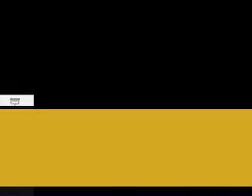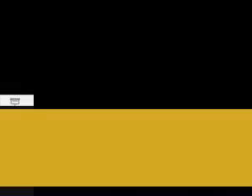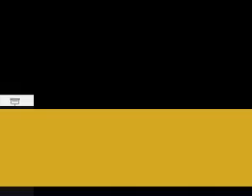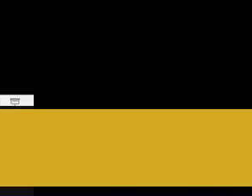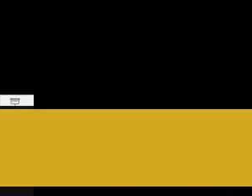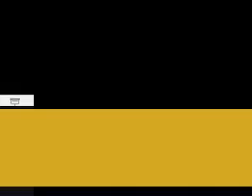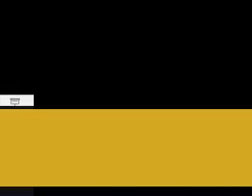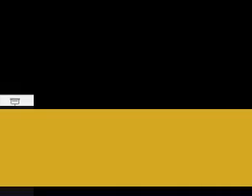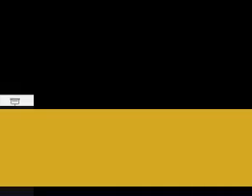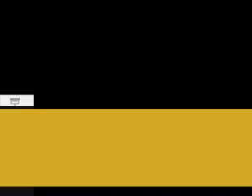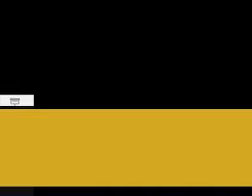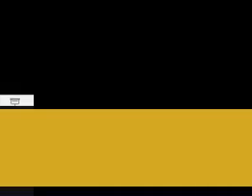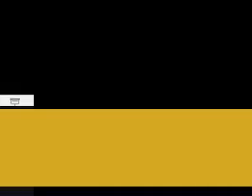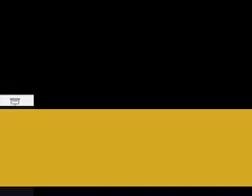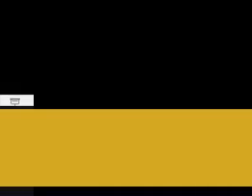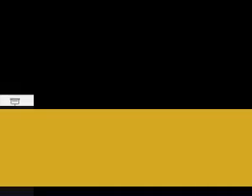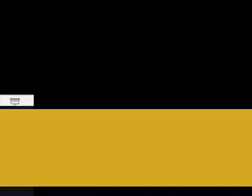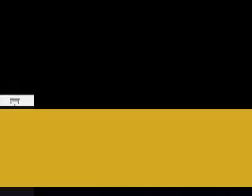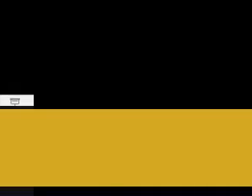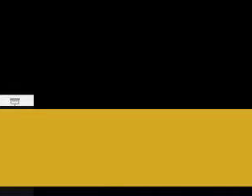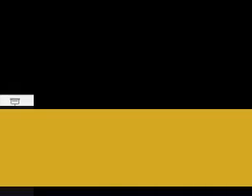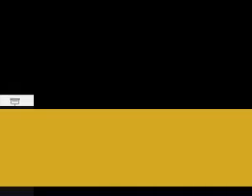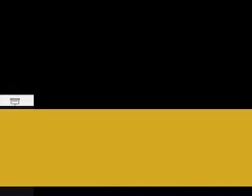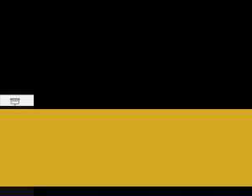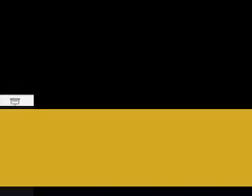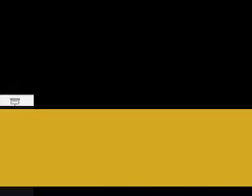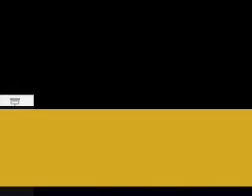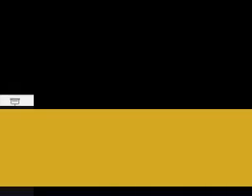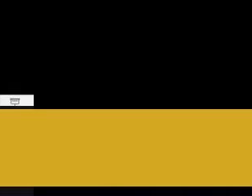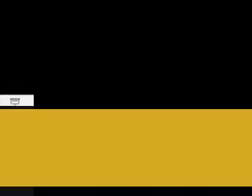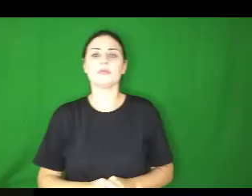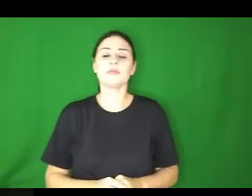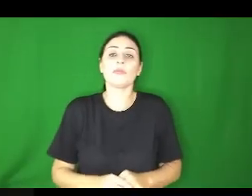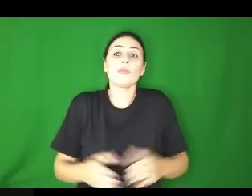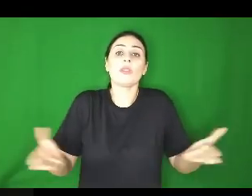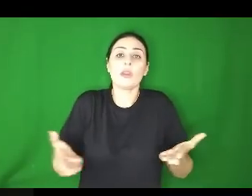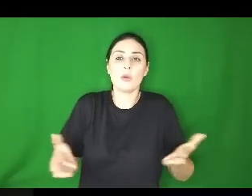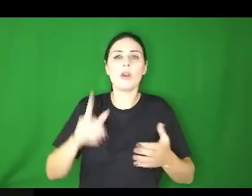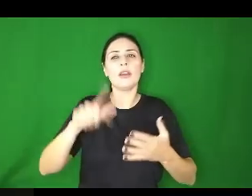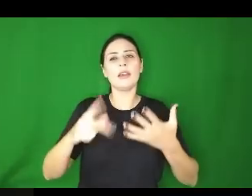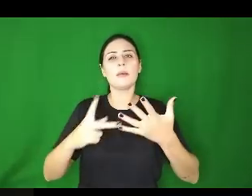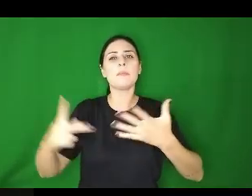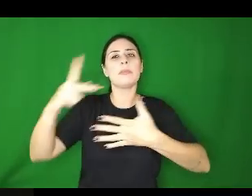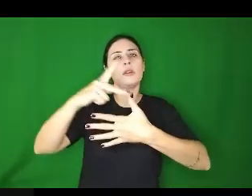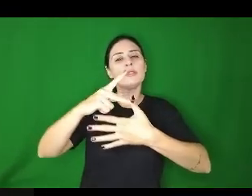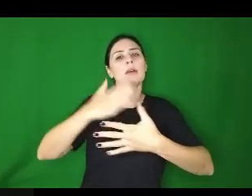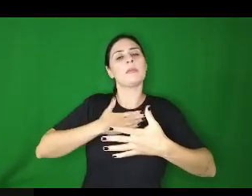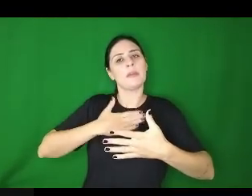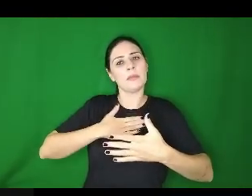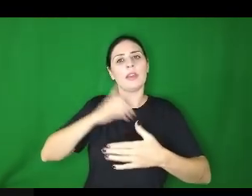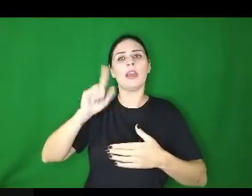por parte. E assim acontece com a matemática, e assim acontece com outros conteúdos. Em alguns momentos, o trabalho, o conceito